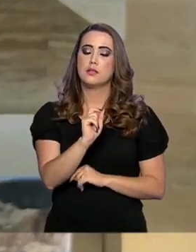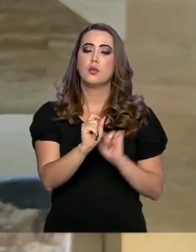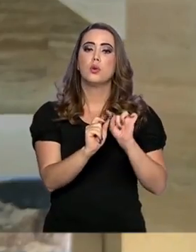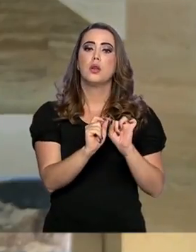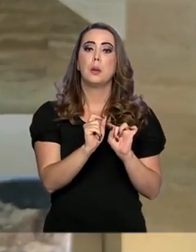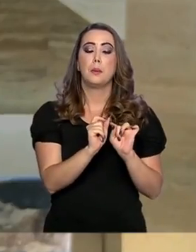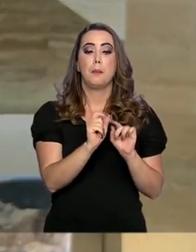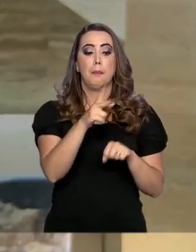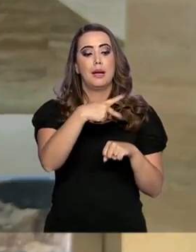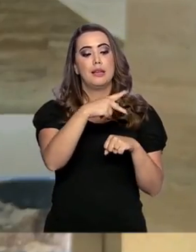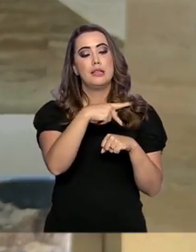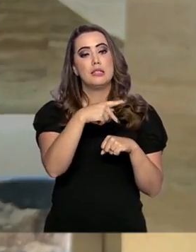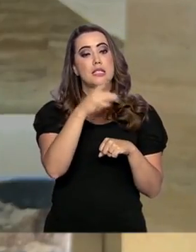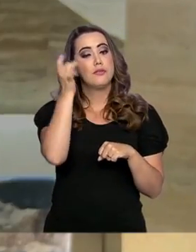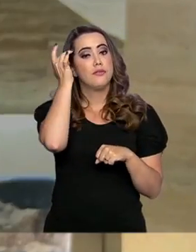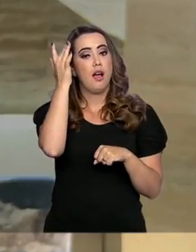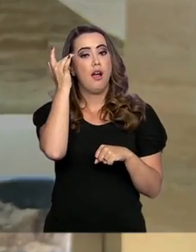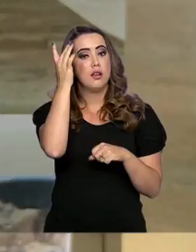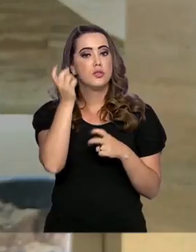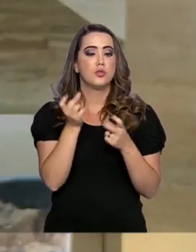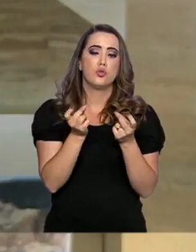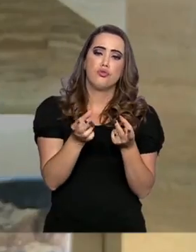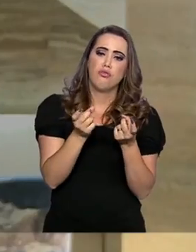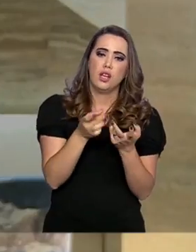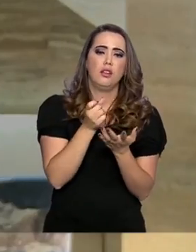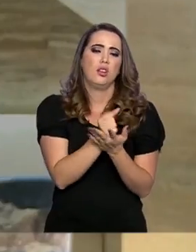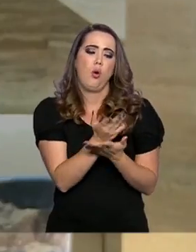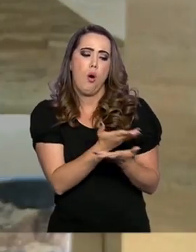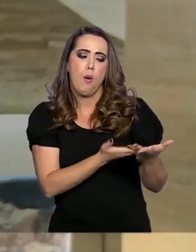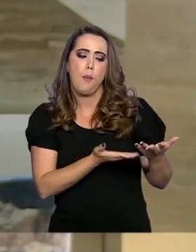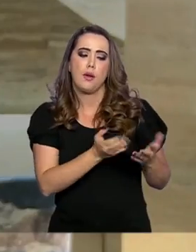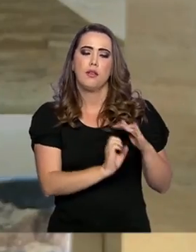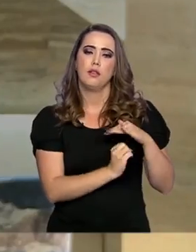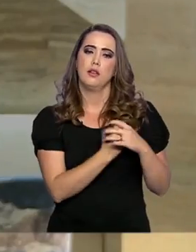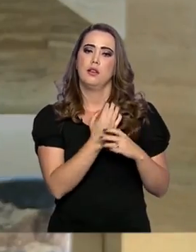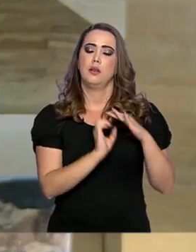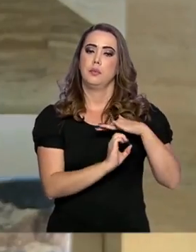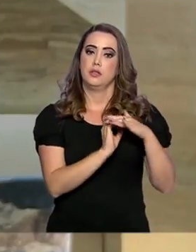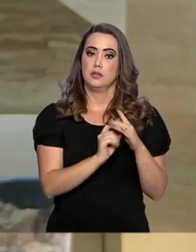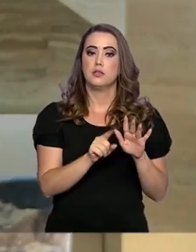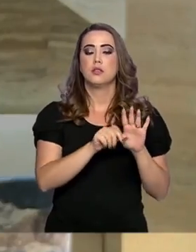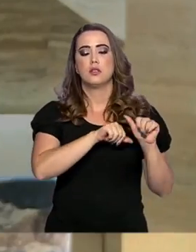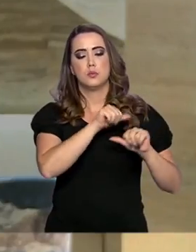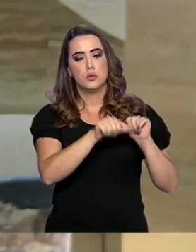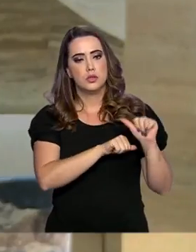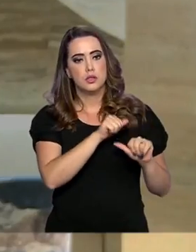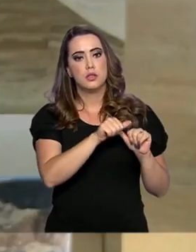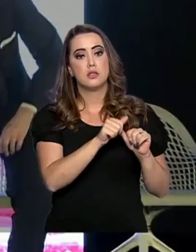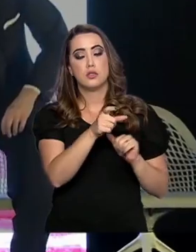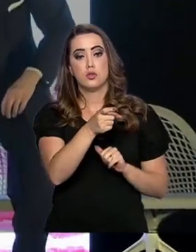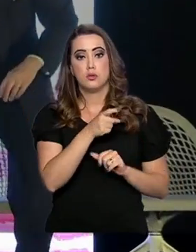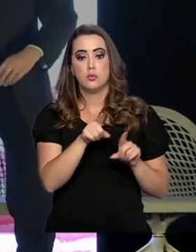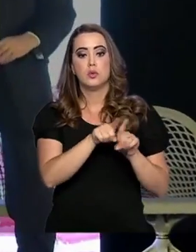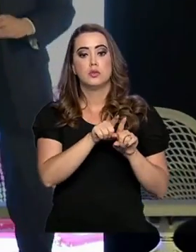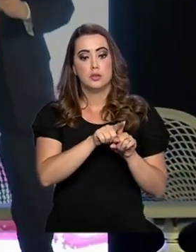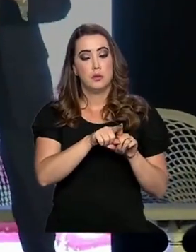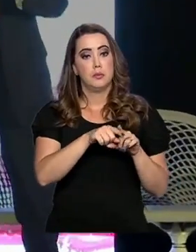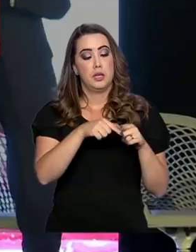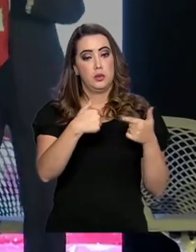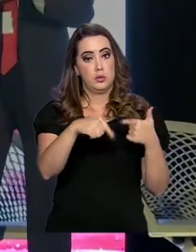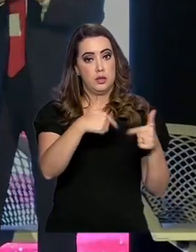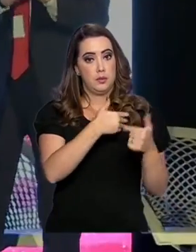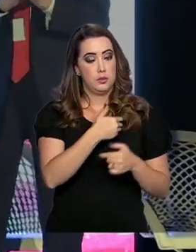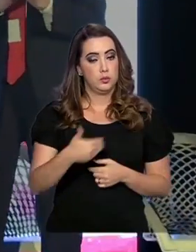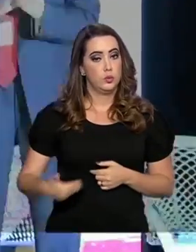país mais fácil para se fazer negócios. As reformas tributárias e do serviço público estão no pacote. O presidente Jair